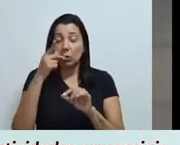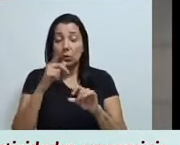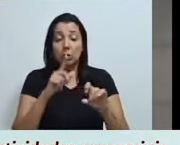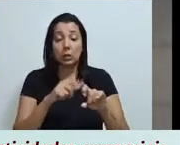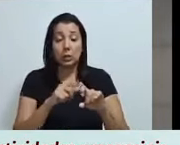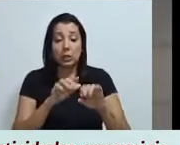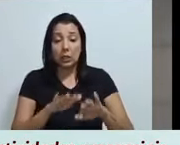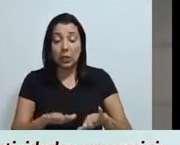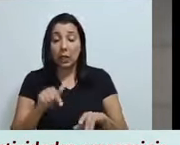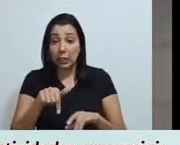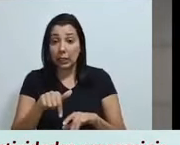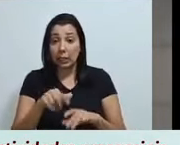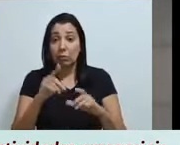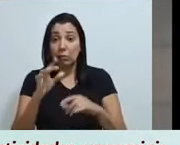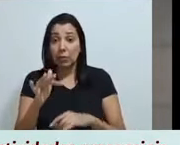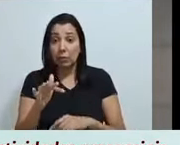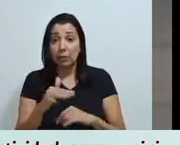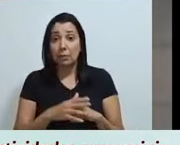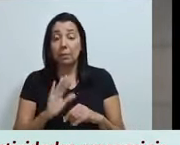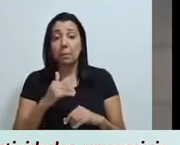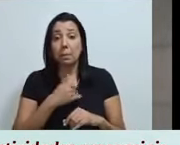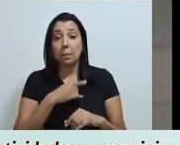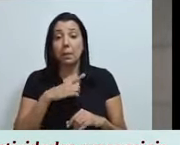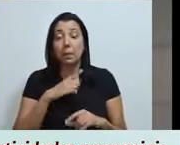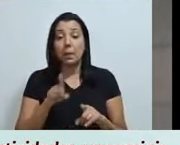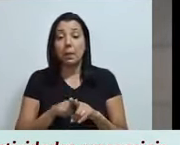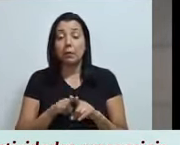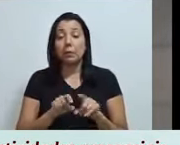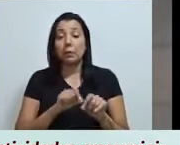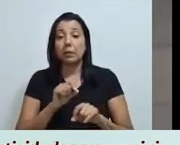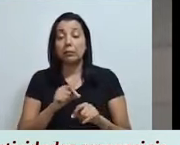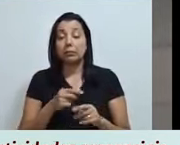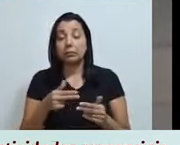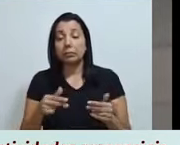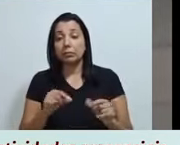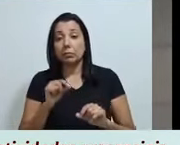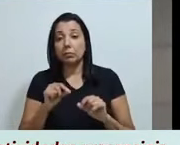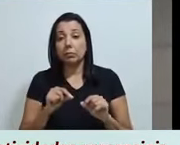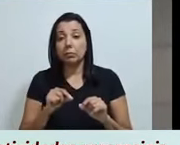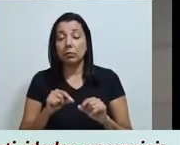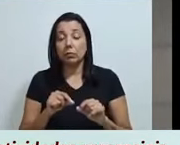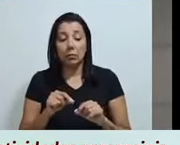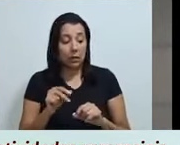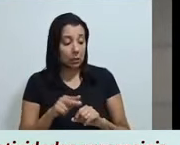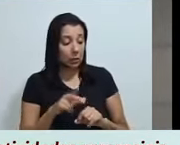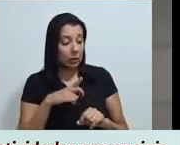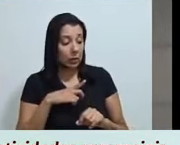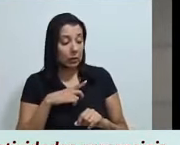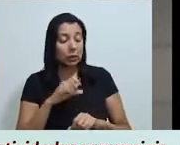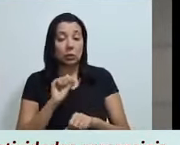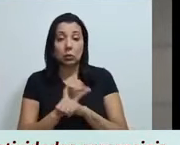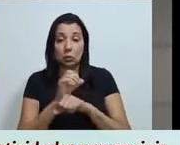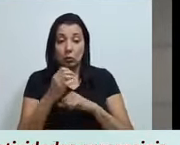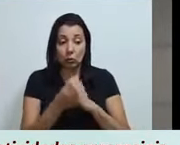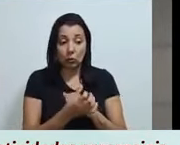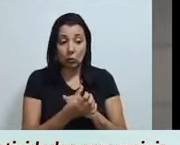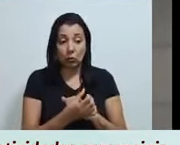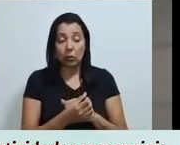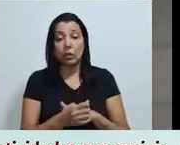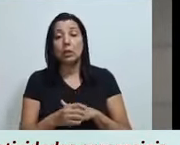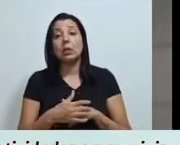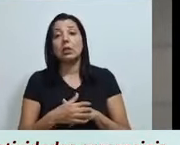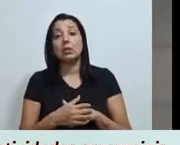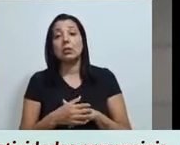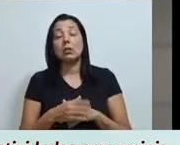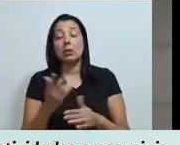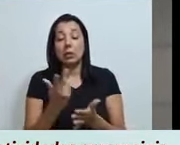Federal, a gente tem a incidência de casos de consequências do coronavírus, da infecção pelo coronavírus em crianças e